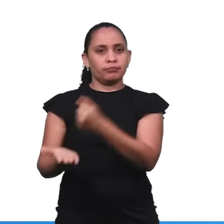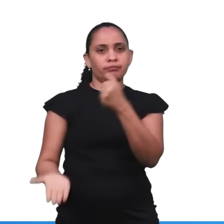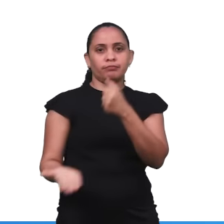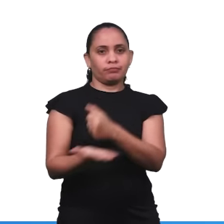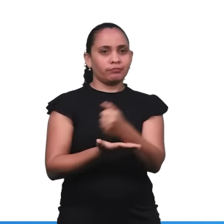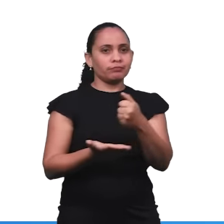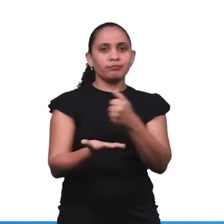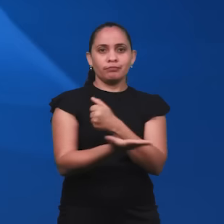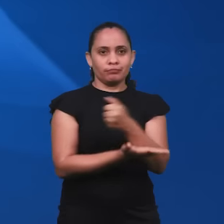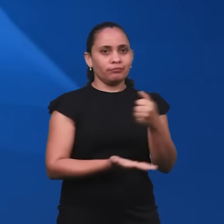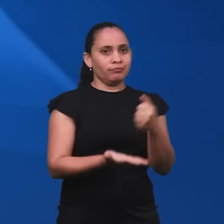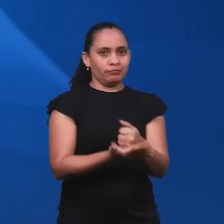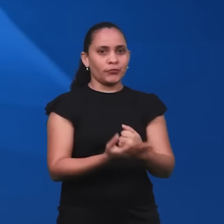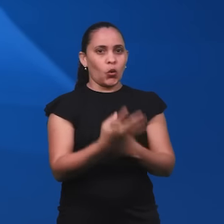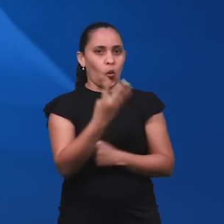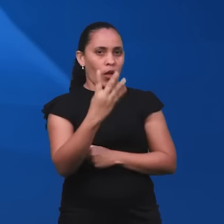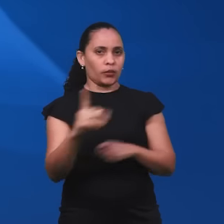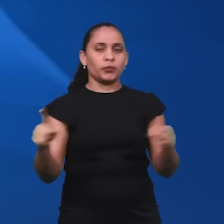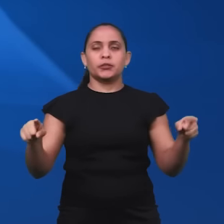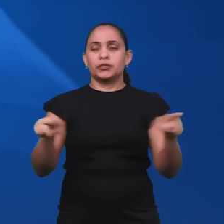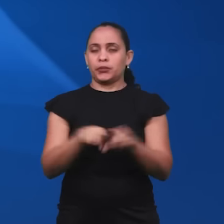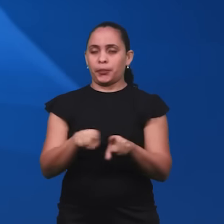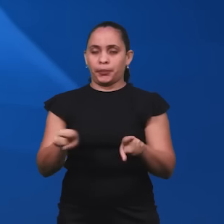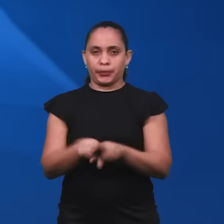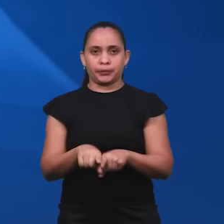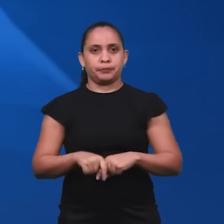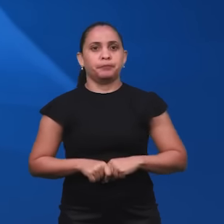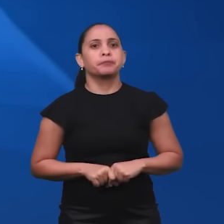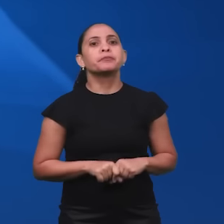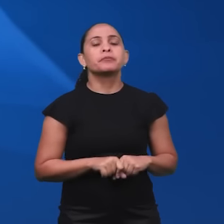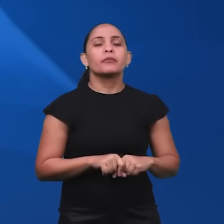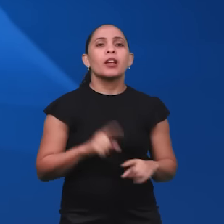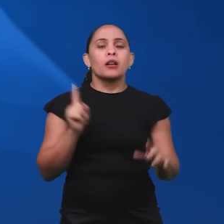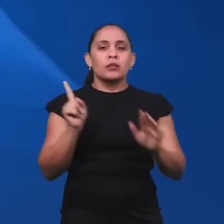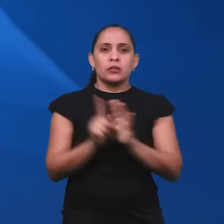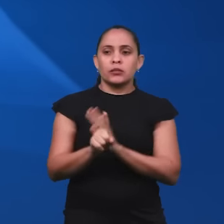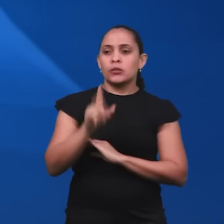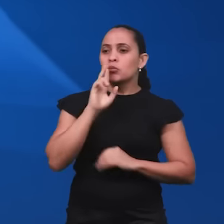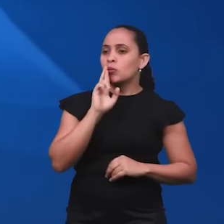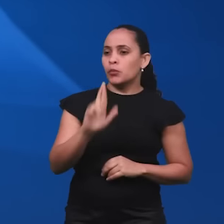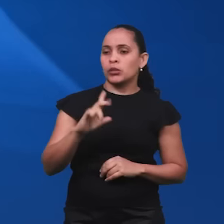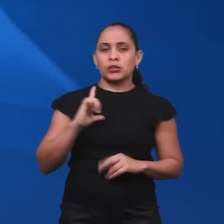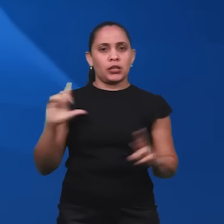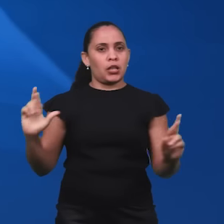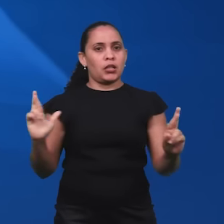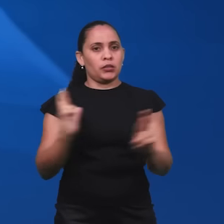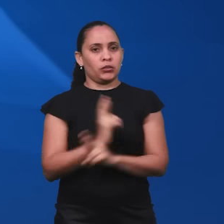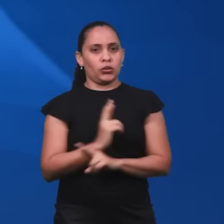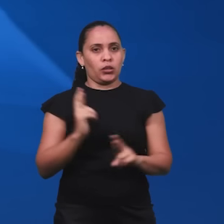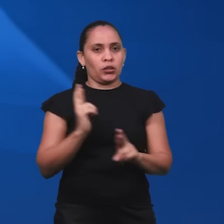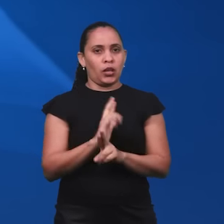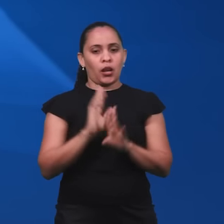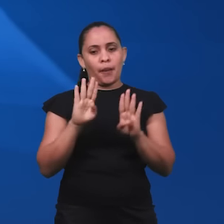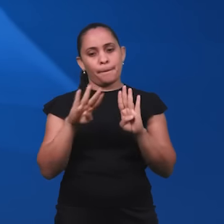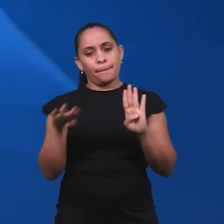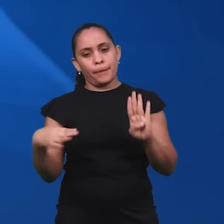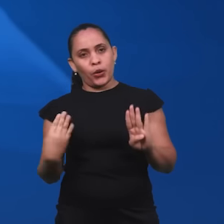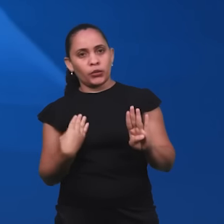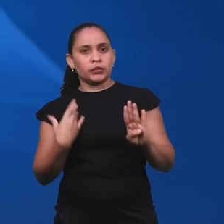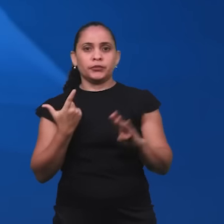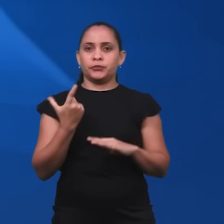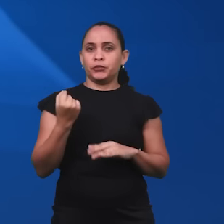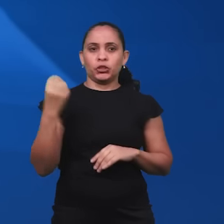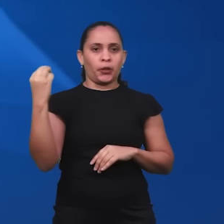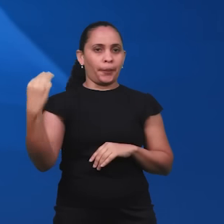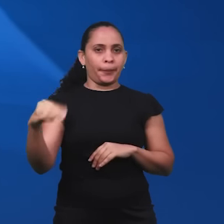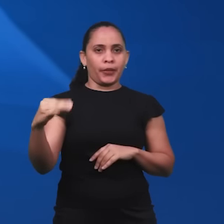fazer esse comentário. Vamos ouvir primeiramente aqui a primeira resposta, que está relacionada à porta de 20